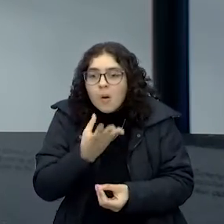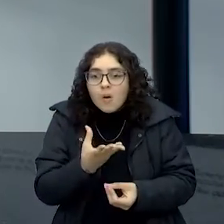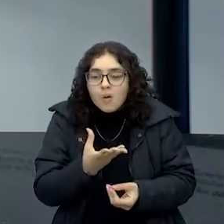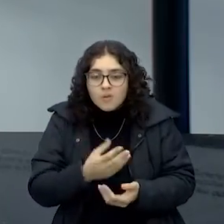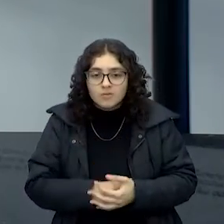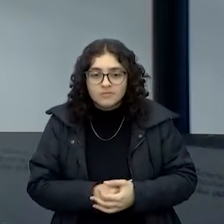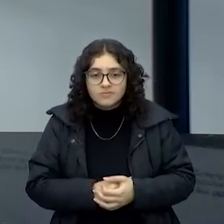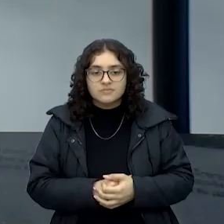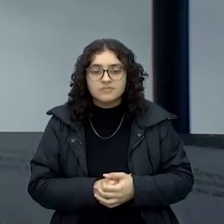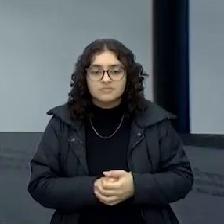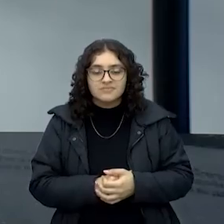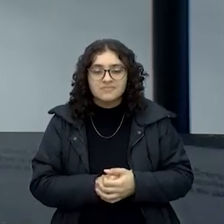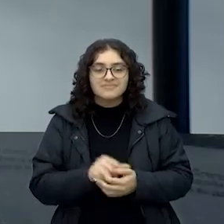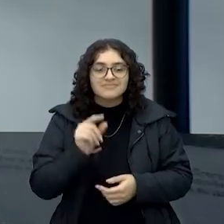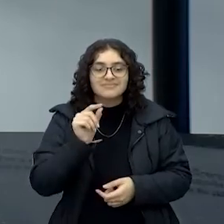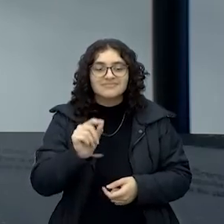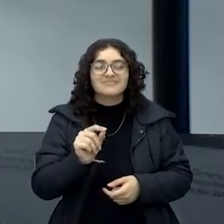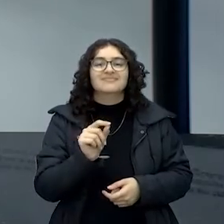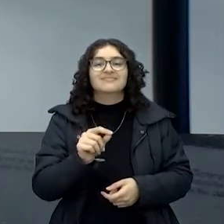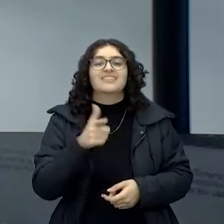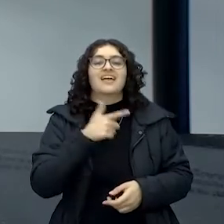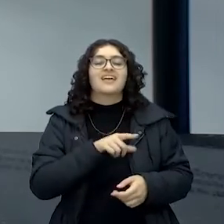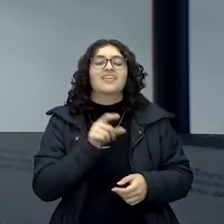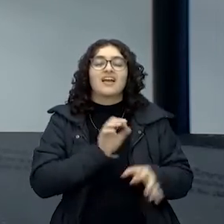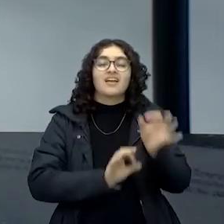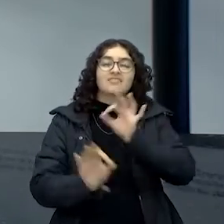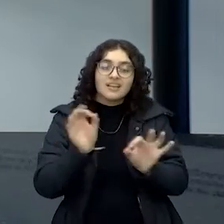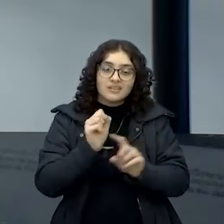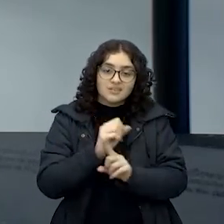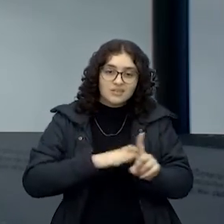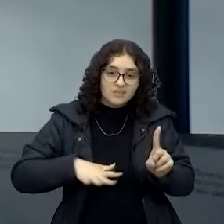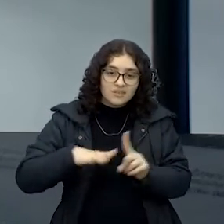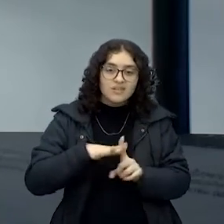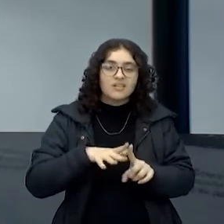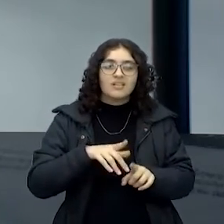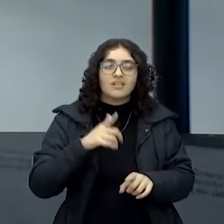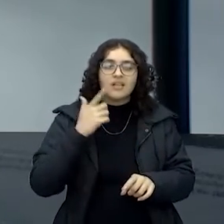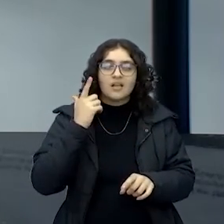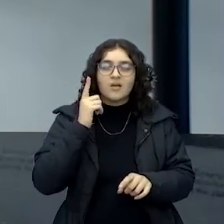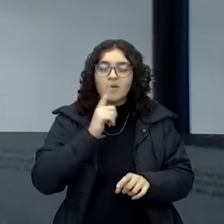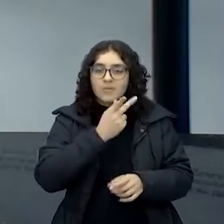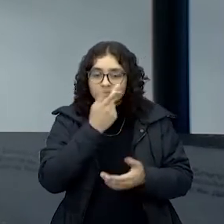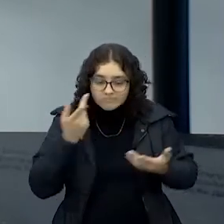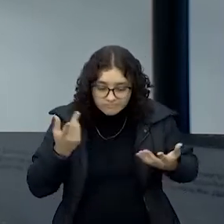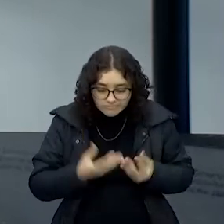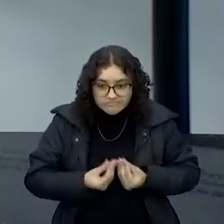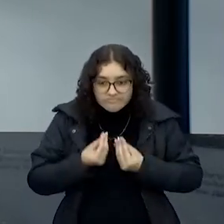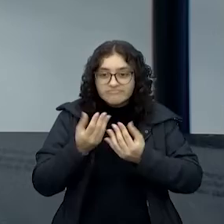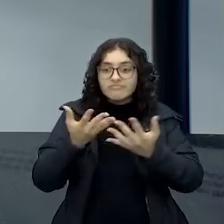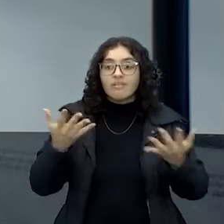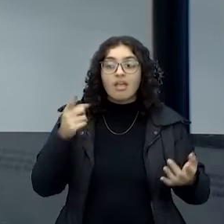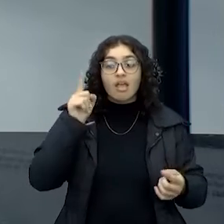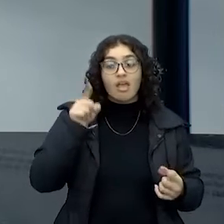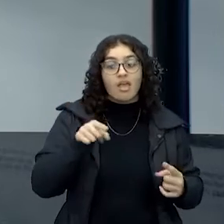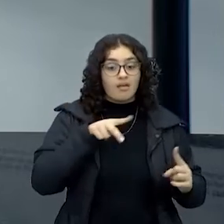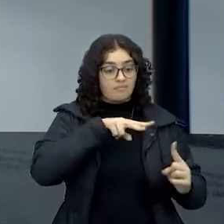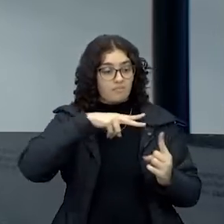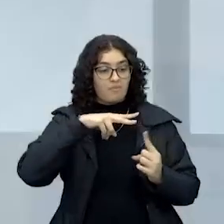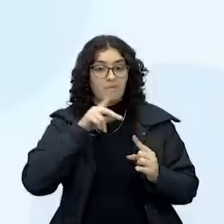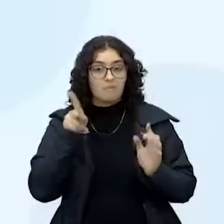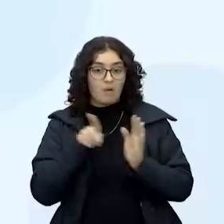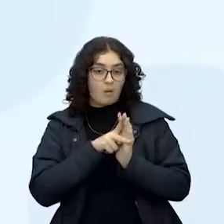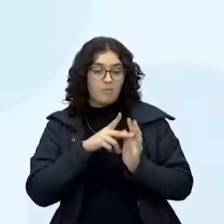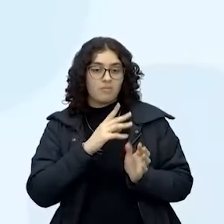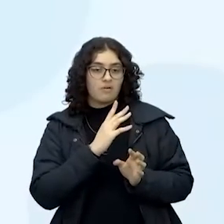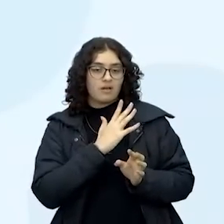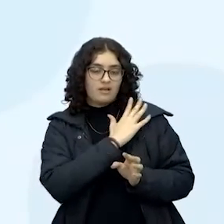ela serve para você organizar a sociedade e trazer o bem para as pessoas. Isso na visão do Aristóteles. Vamos avançar